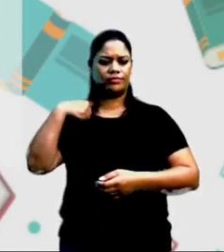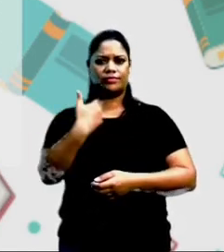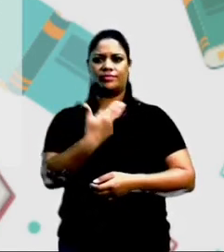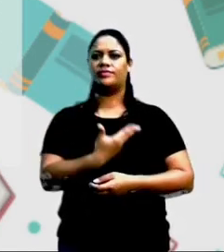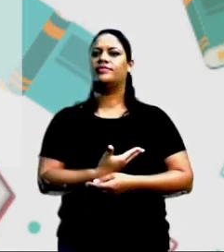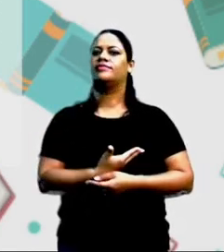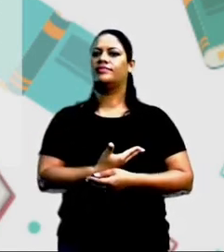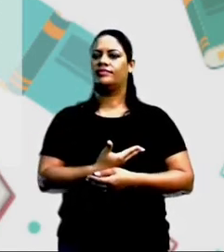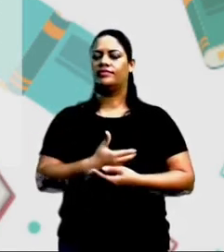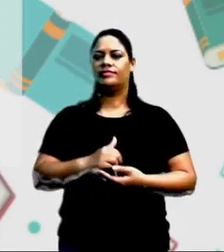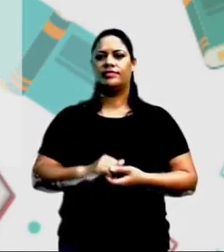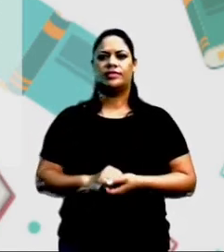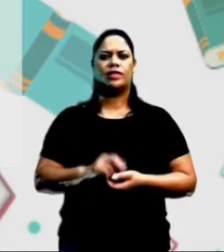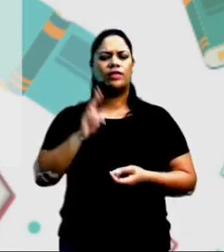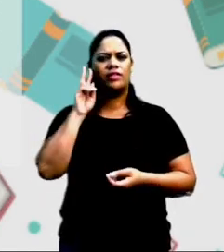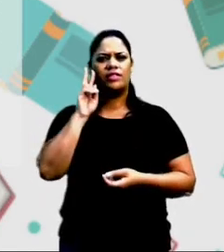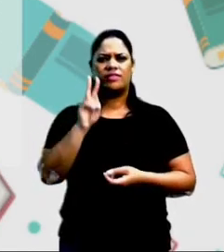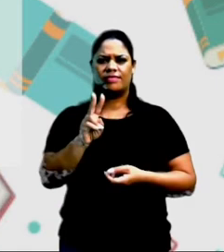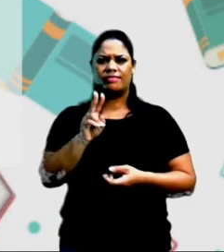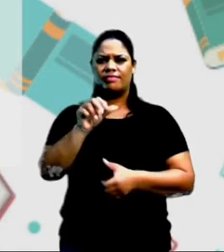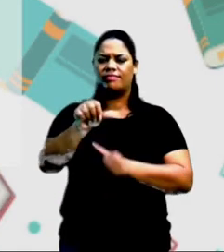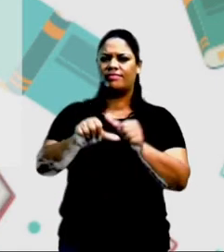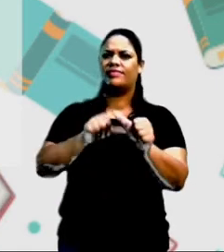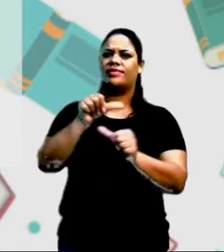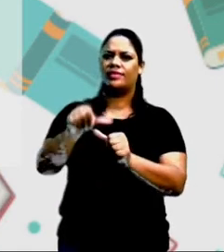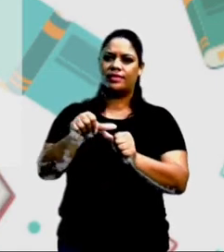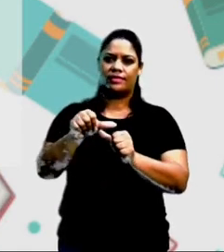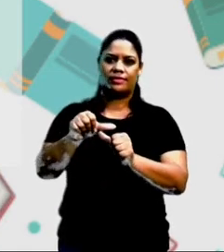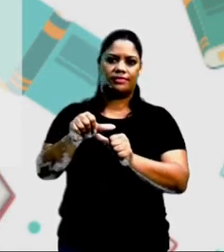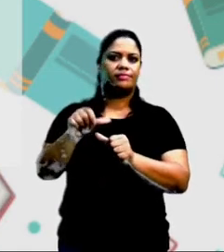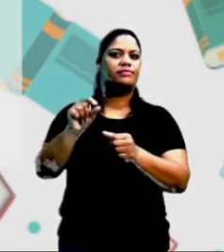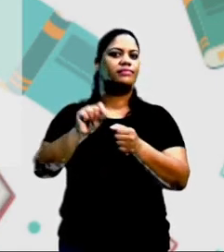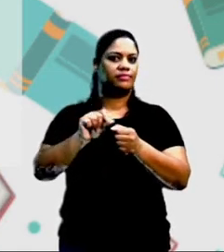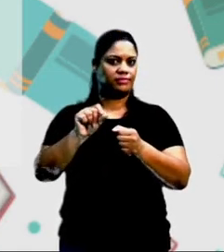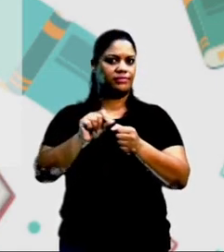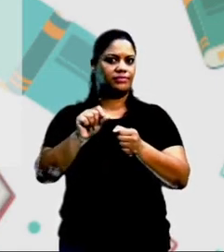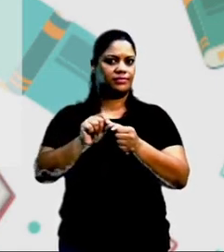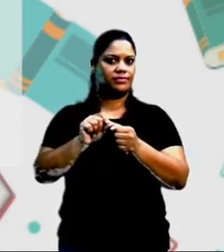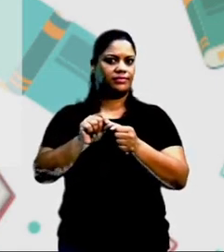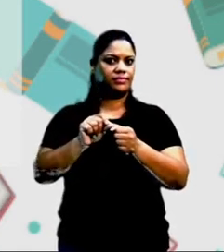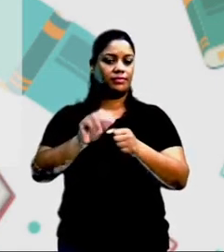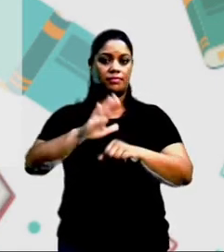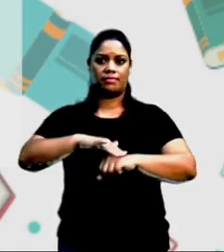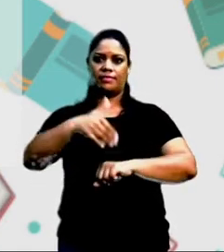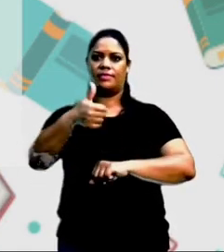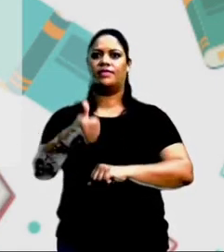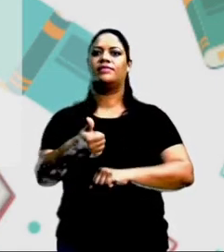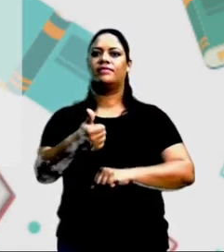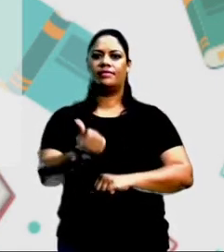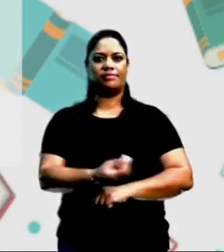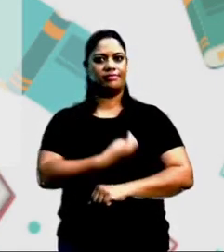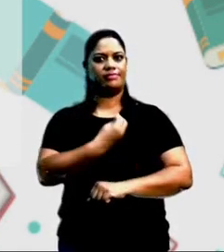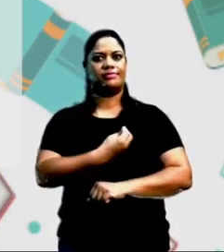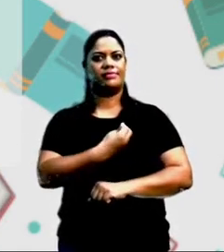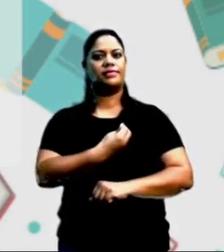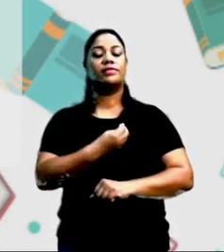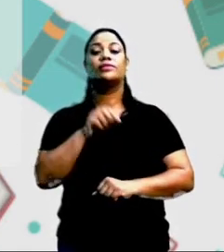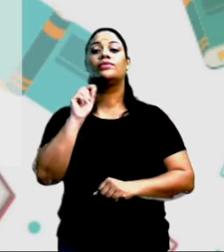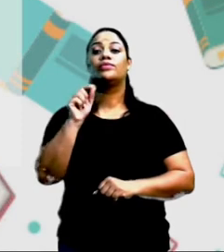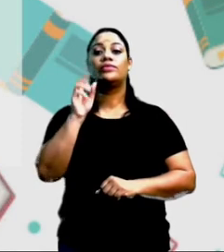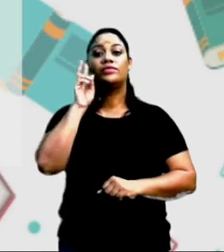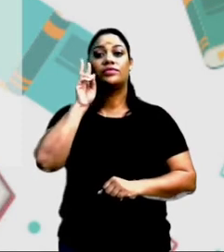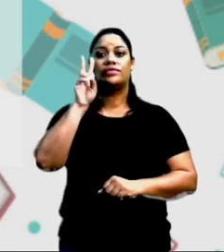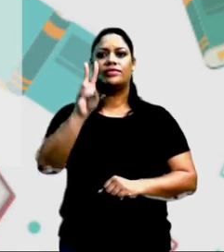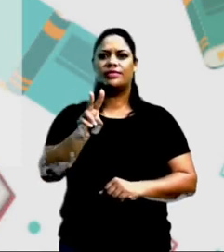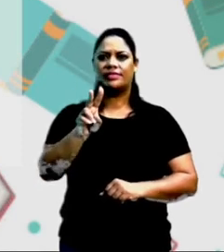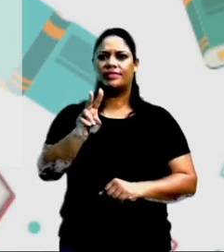eu posso rever, né? Que ele vai fazer acrescentar. O que é que eu posso prever que